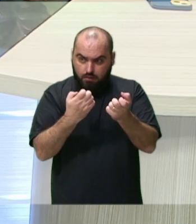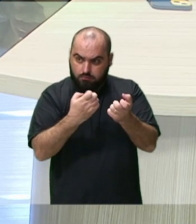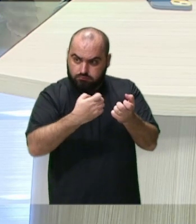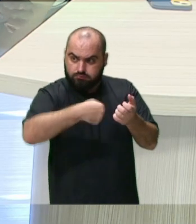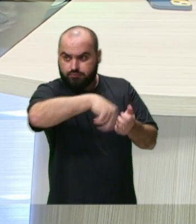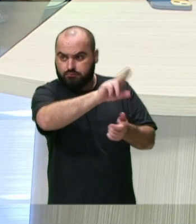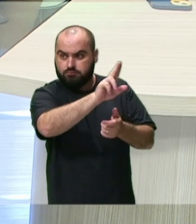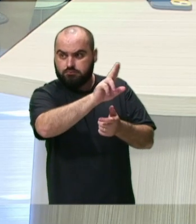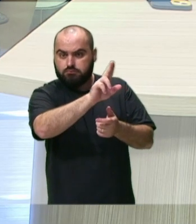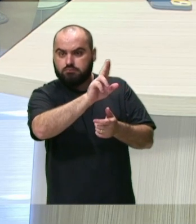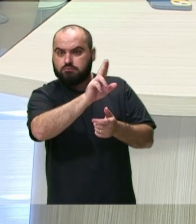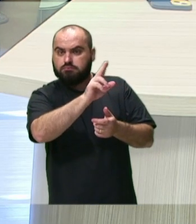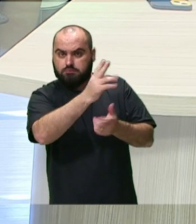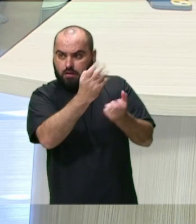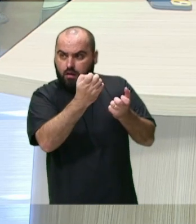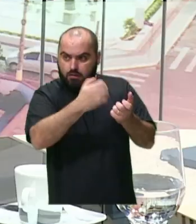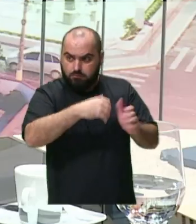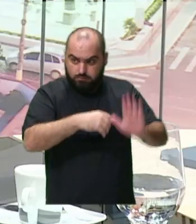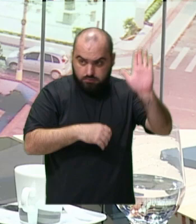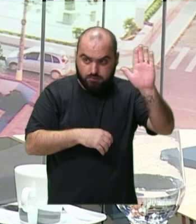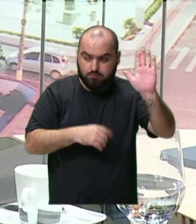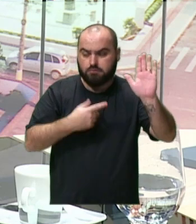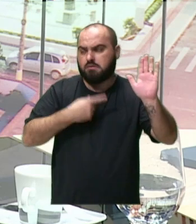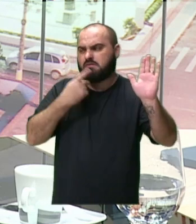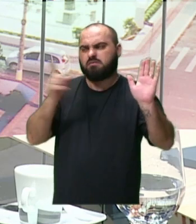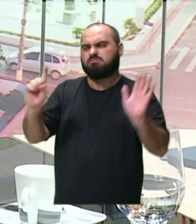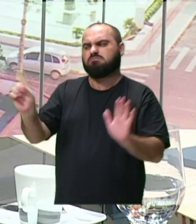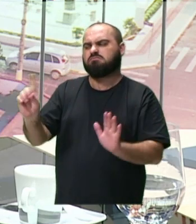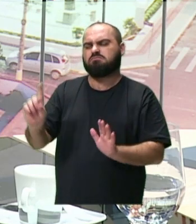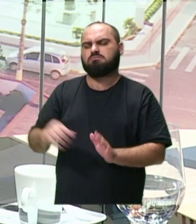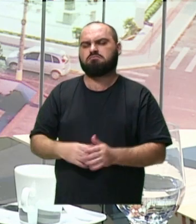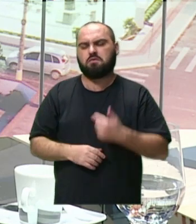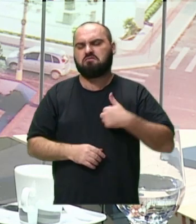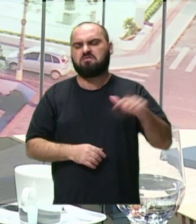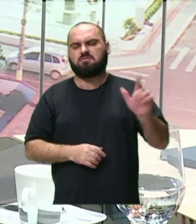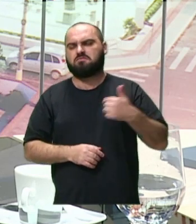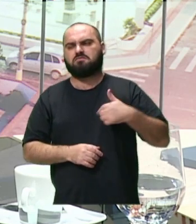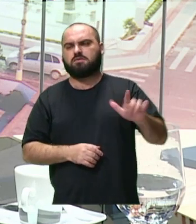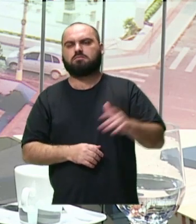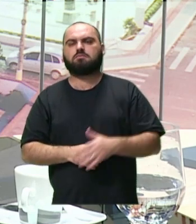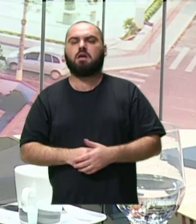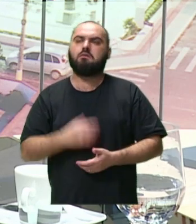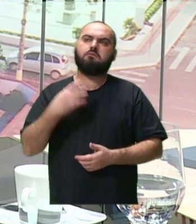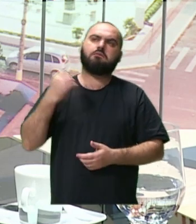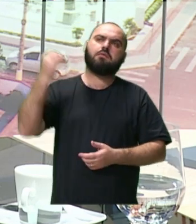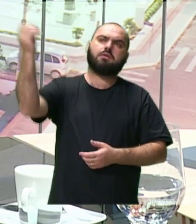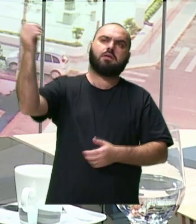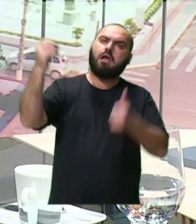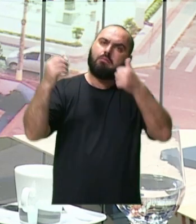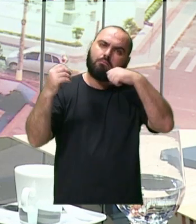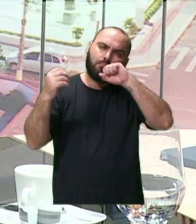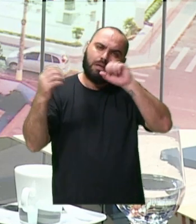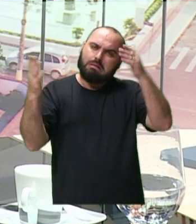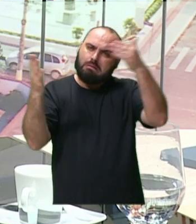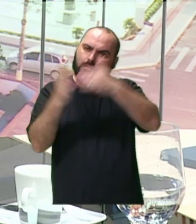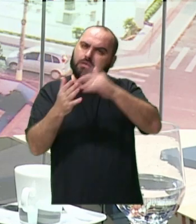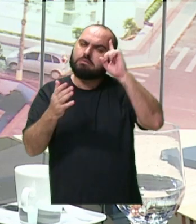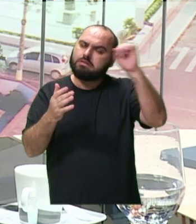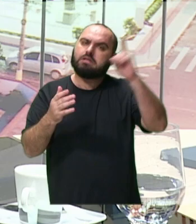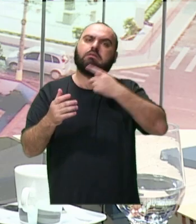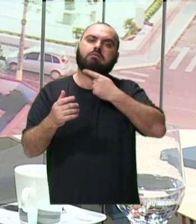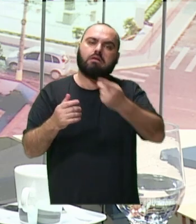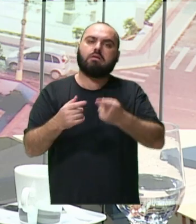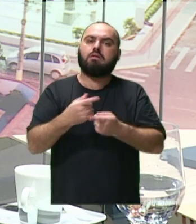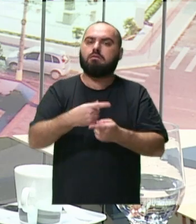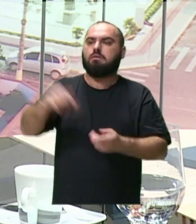nunca achava que era a hora. Daí eu falei que não vou. Ele foi viajar e a mãe, no último dia que podia me inscrever, fui lá